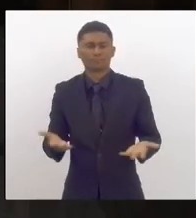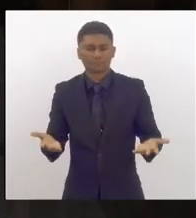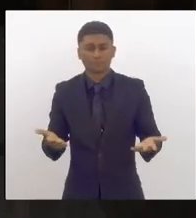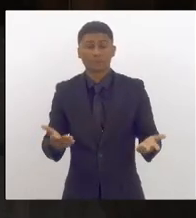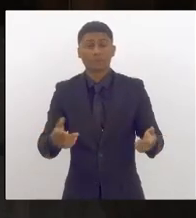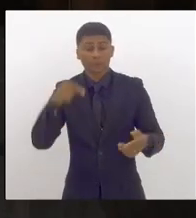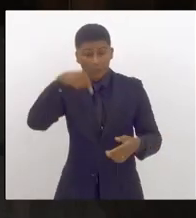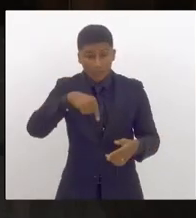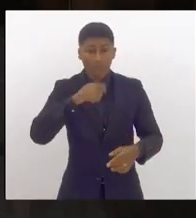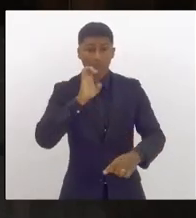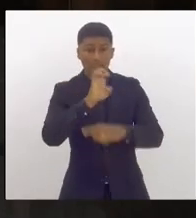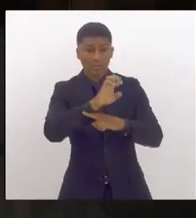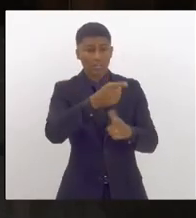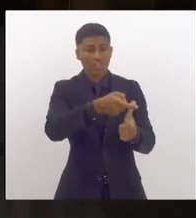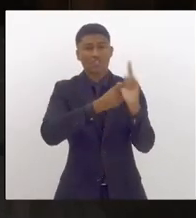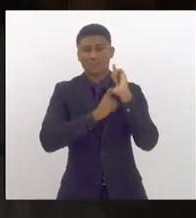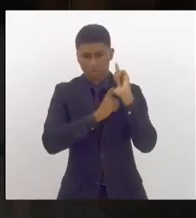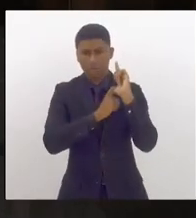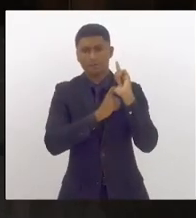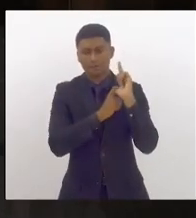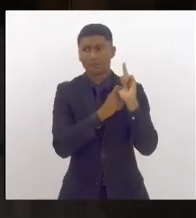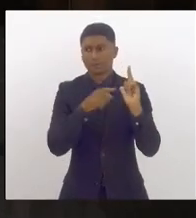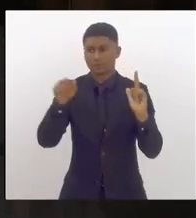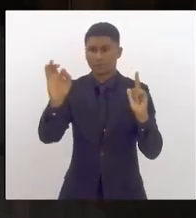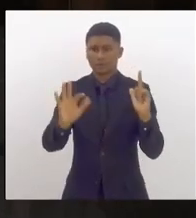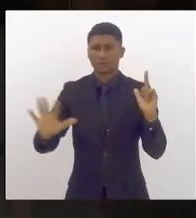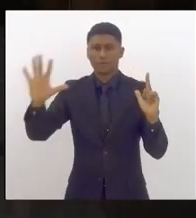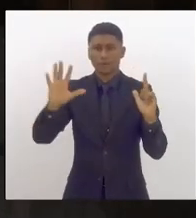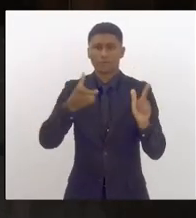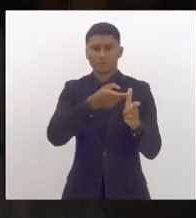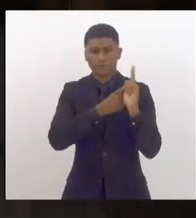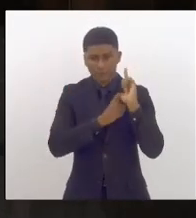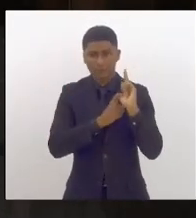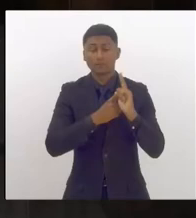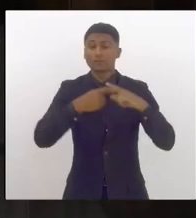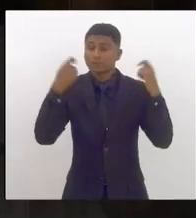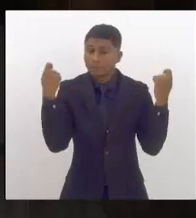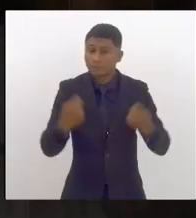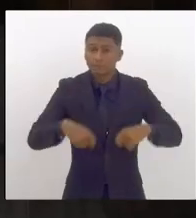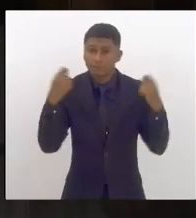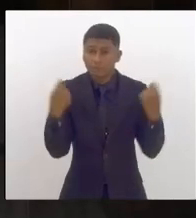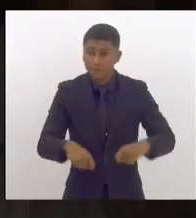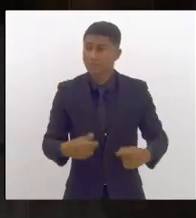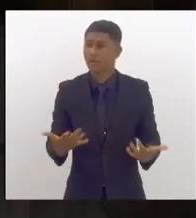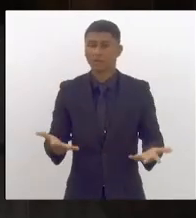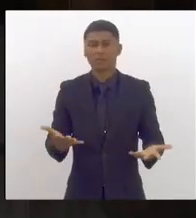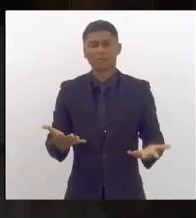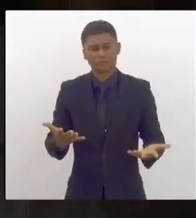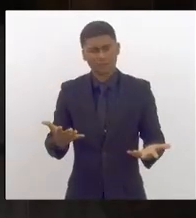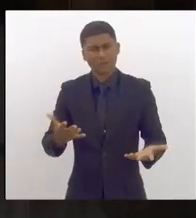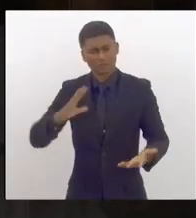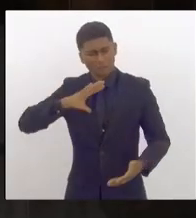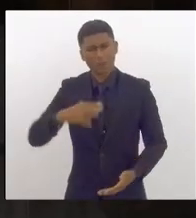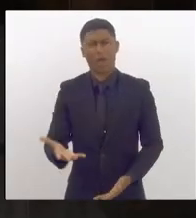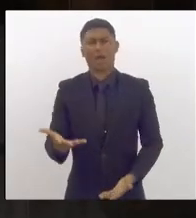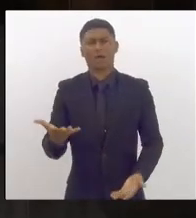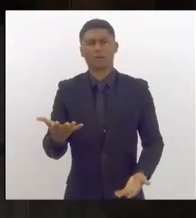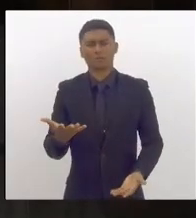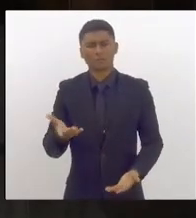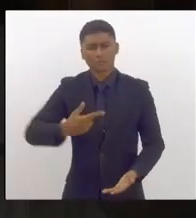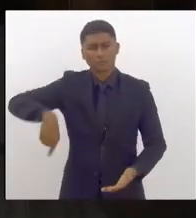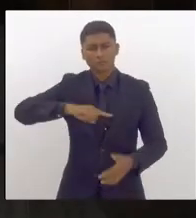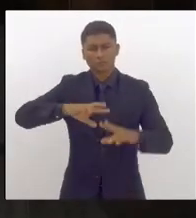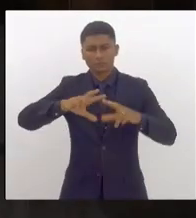dívida pública do Estado da união é preciso falar Grosso com a união é preciso dar um soco na mesa nós estamos na